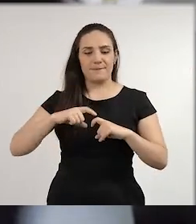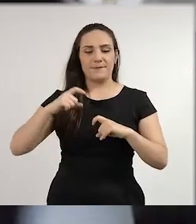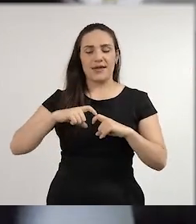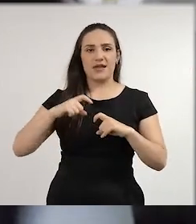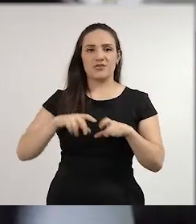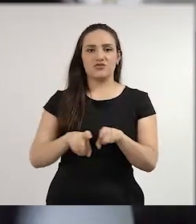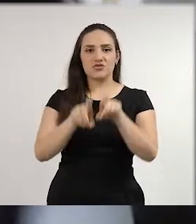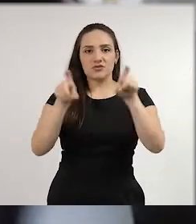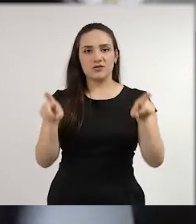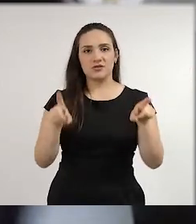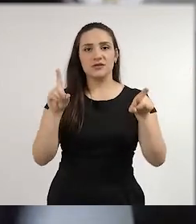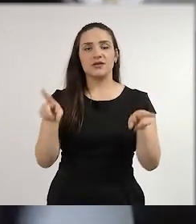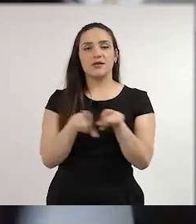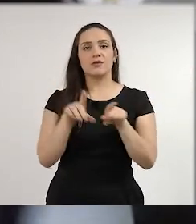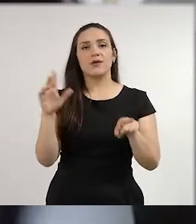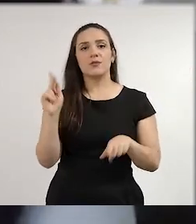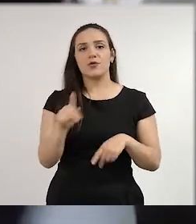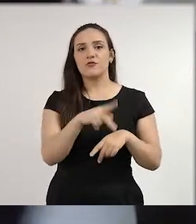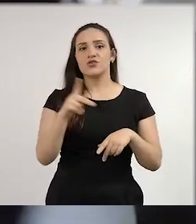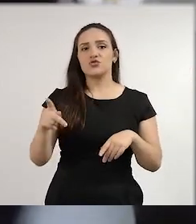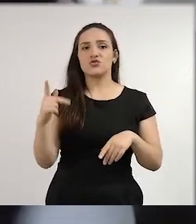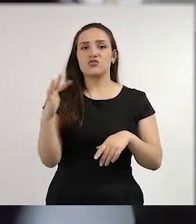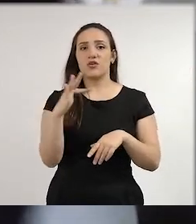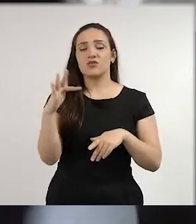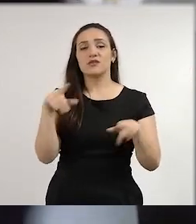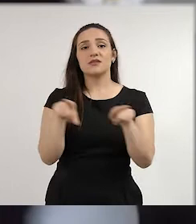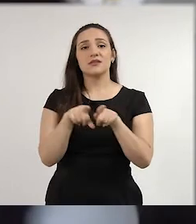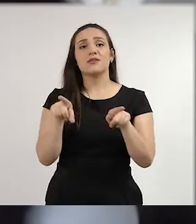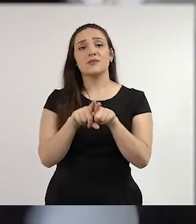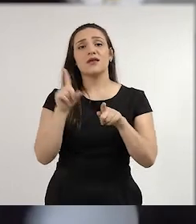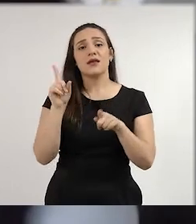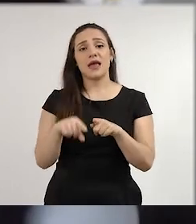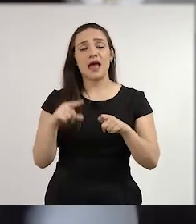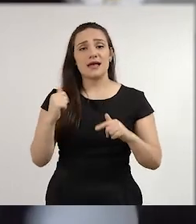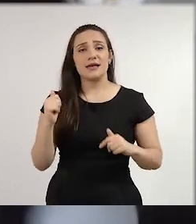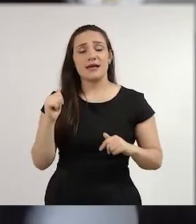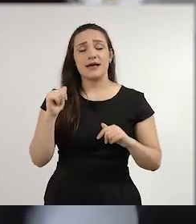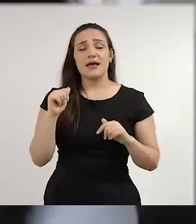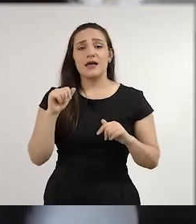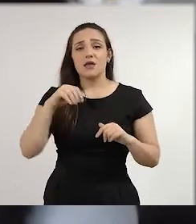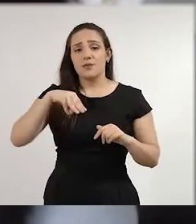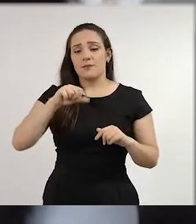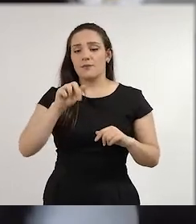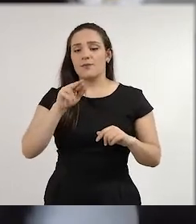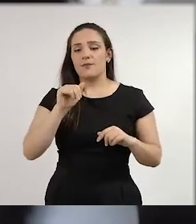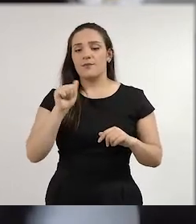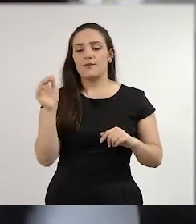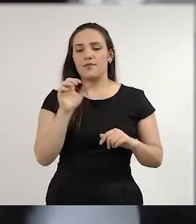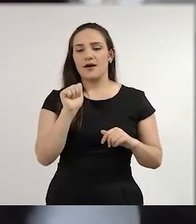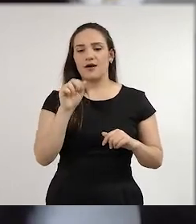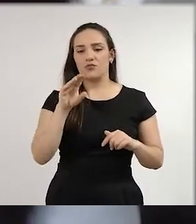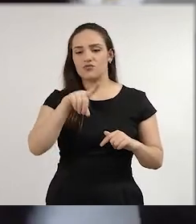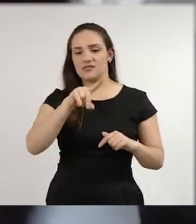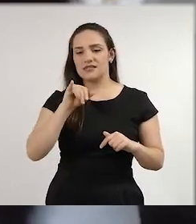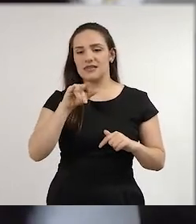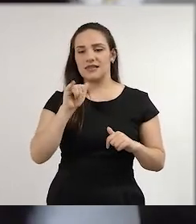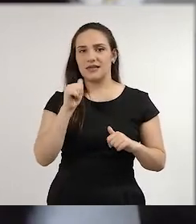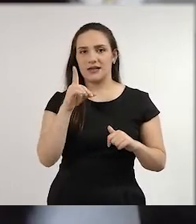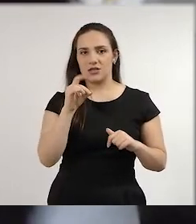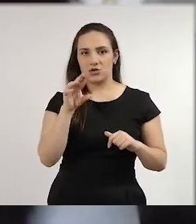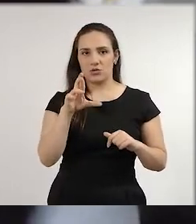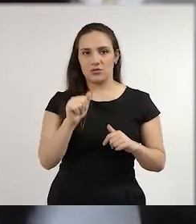ginecologista, professora universitária e diretora de assistência à saúde da CACEMES, a Maria Auxiliadora Budib. Bem-vinda.